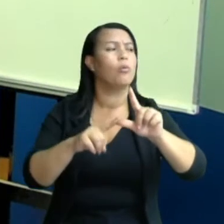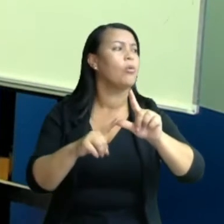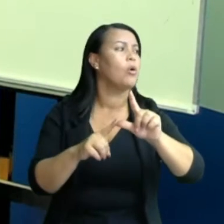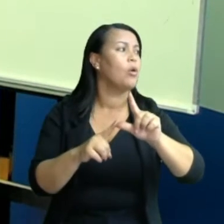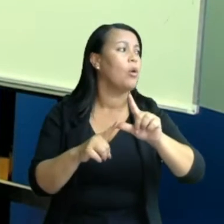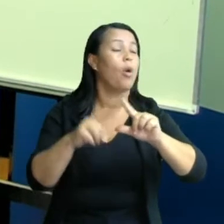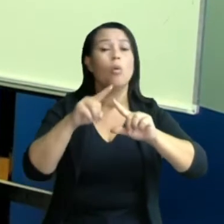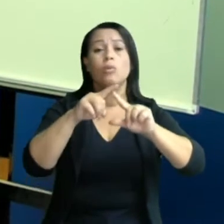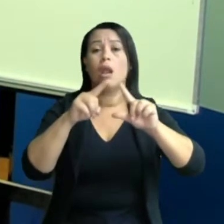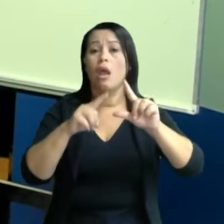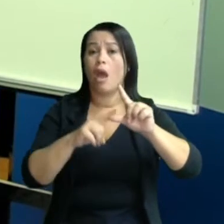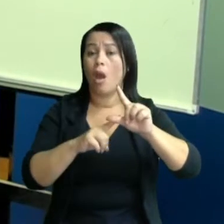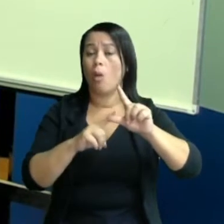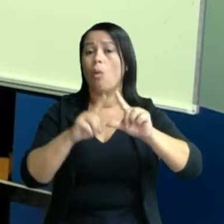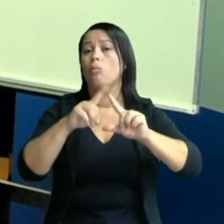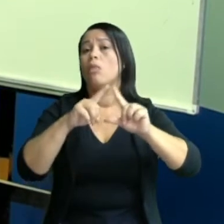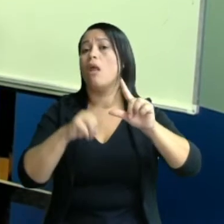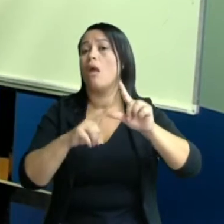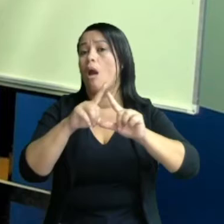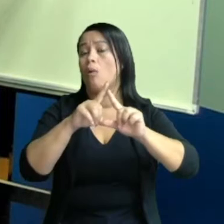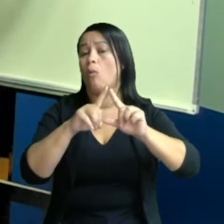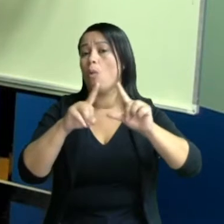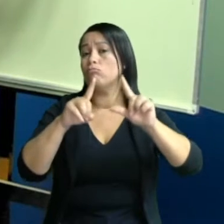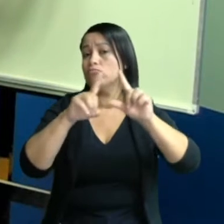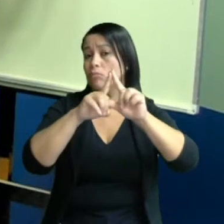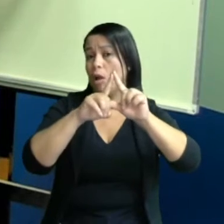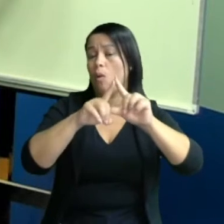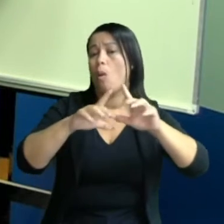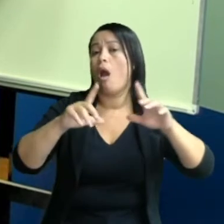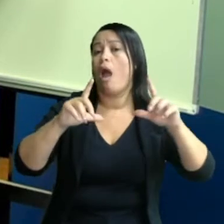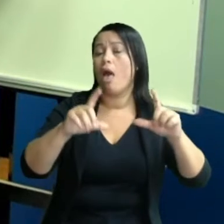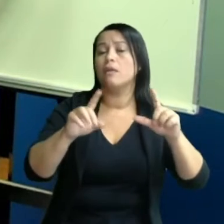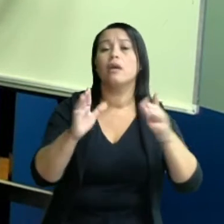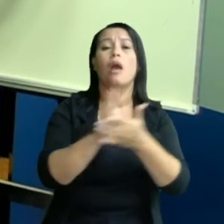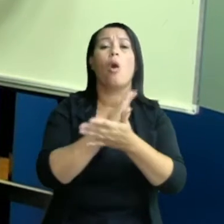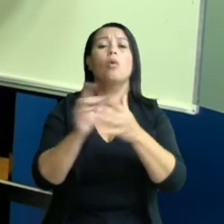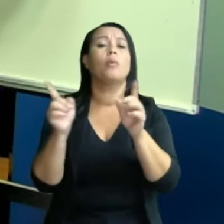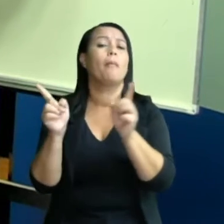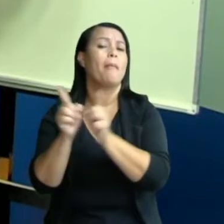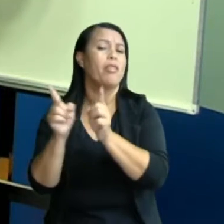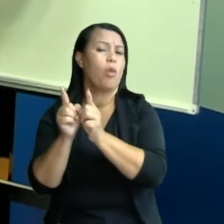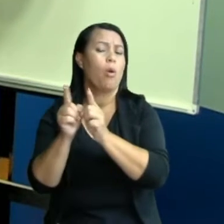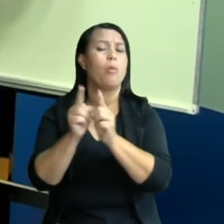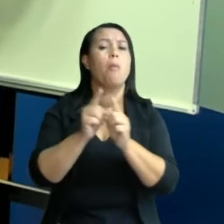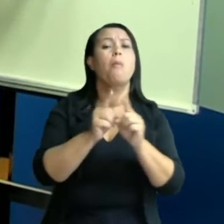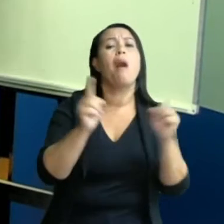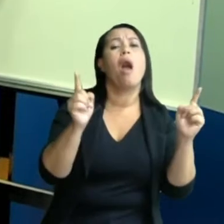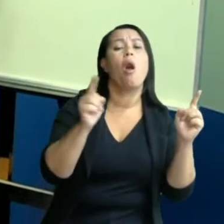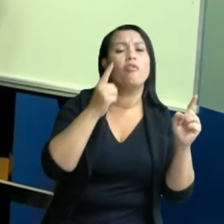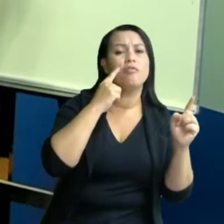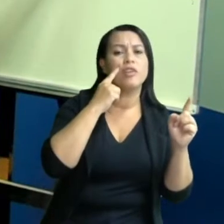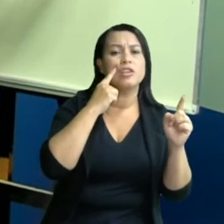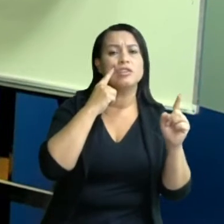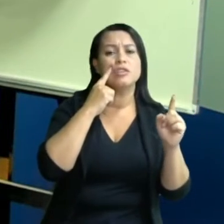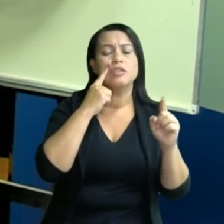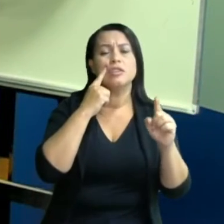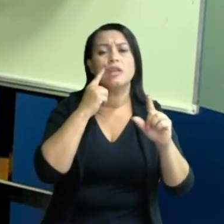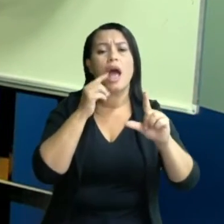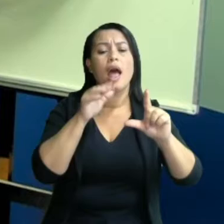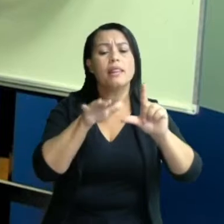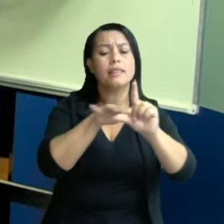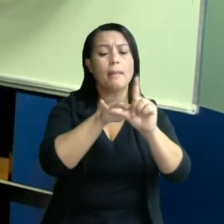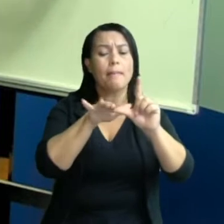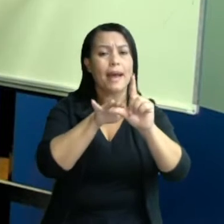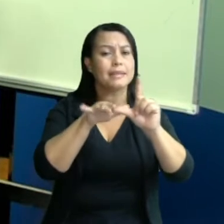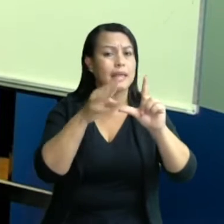triângulo grande e um triângulo pequeno, tá? A medida da base desse triângulo aqui é 4 e